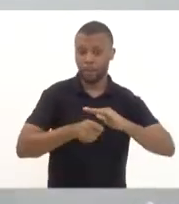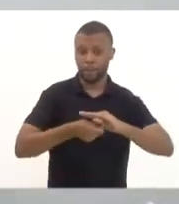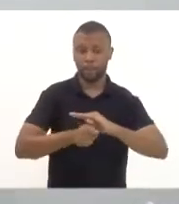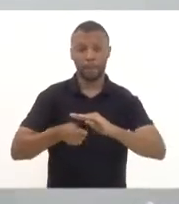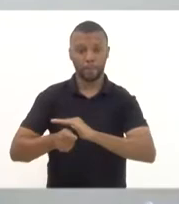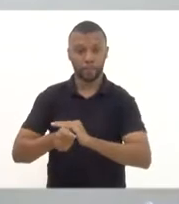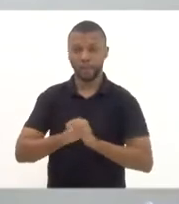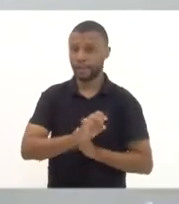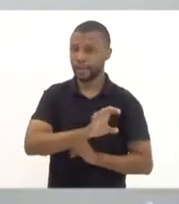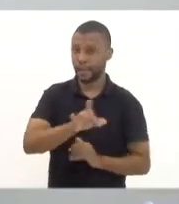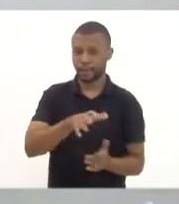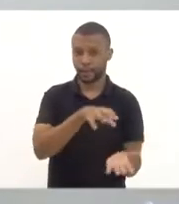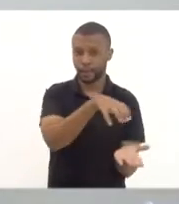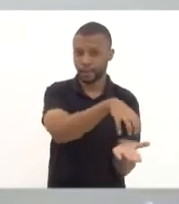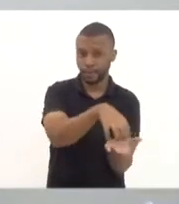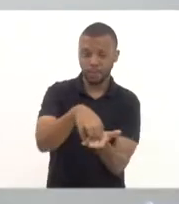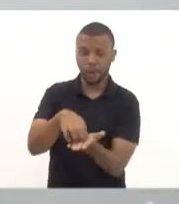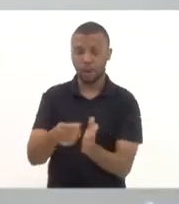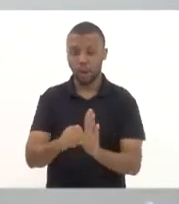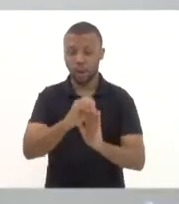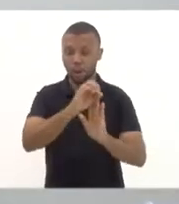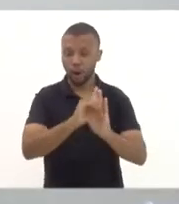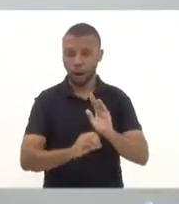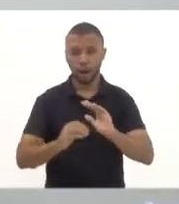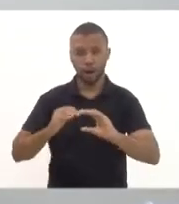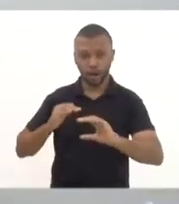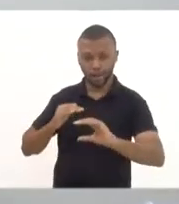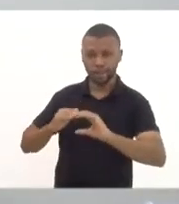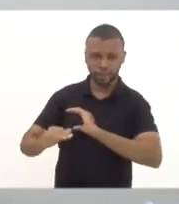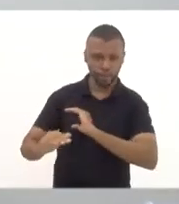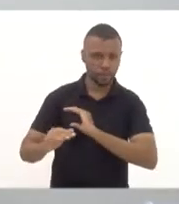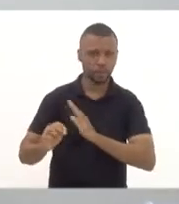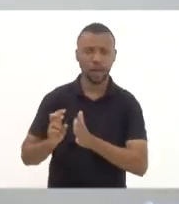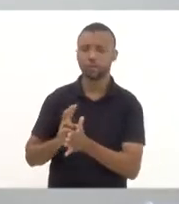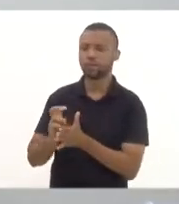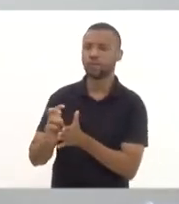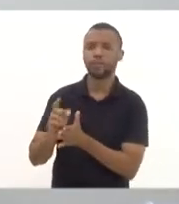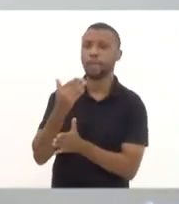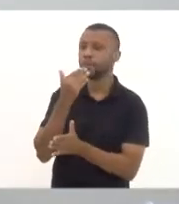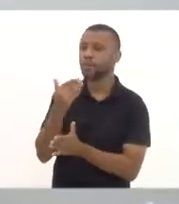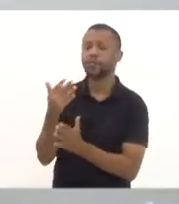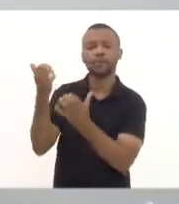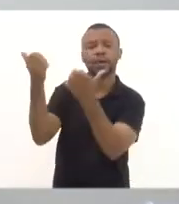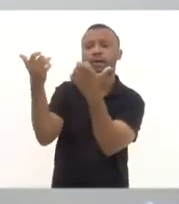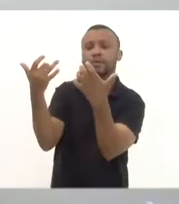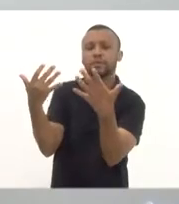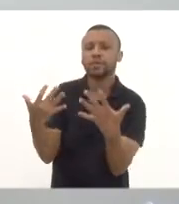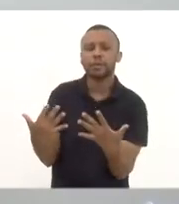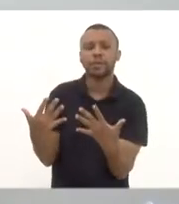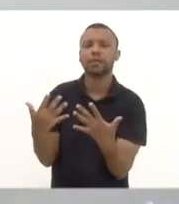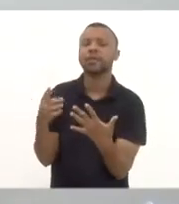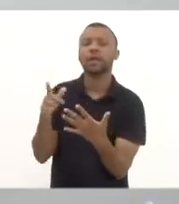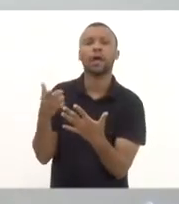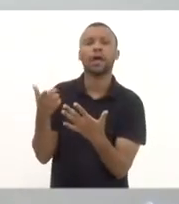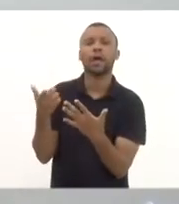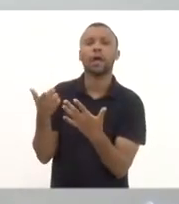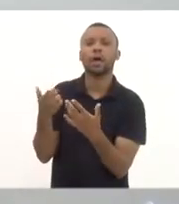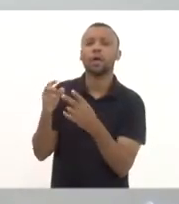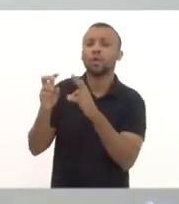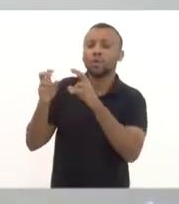envio de ofício a SuperVia para que esclareça quanto ao novo plano